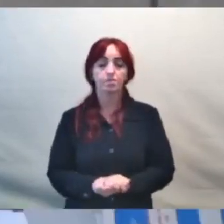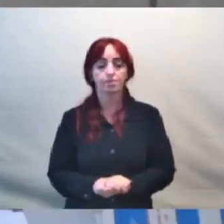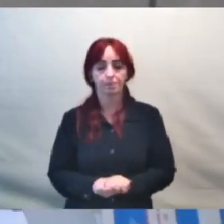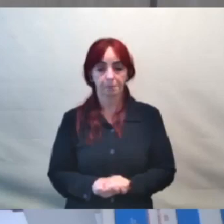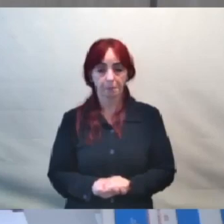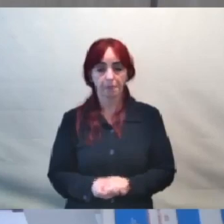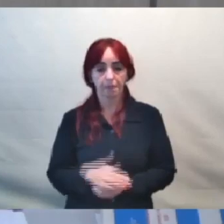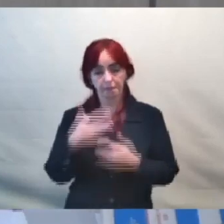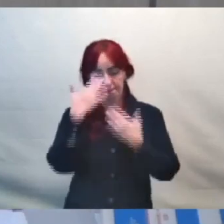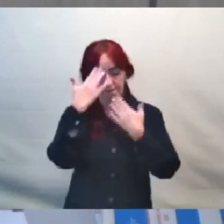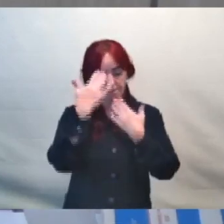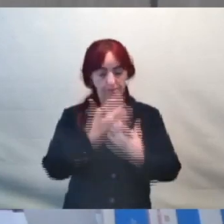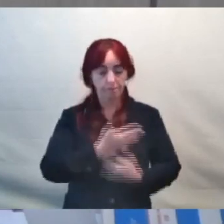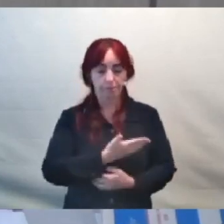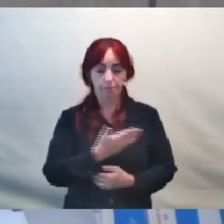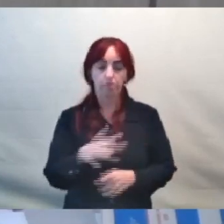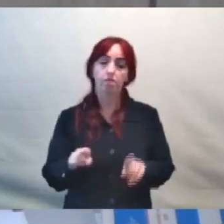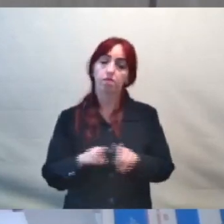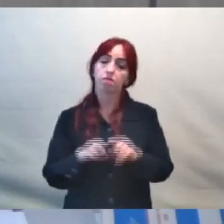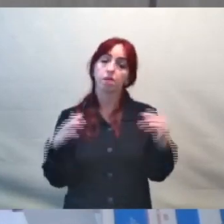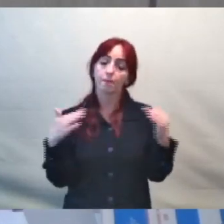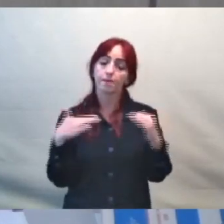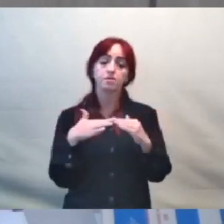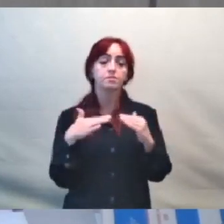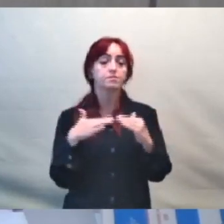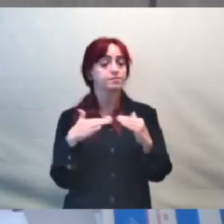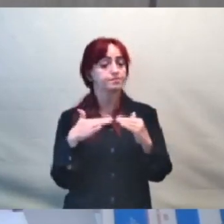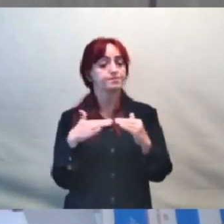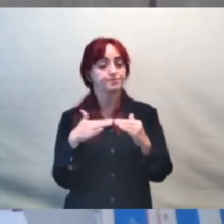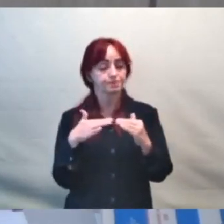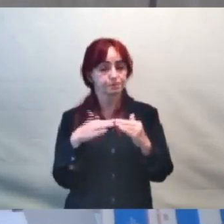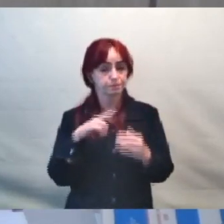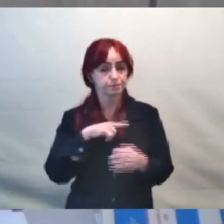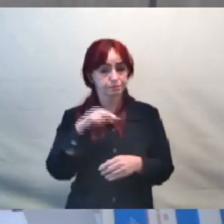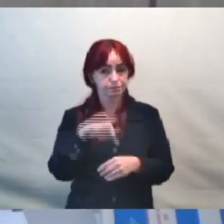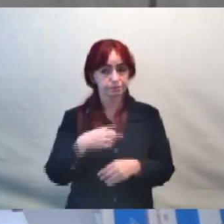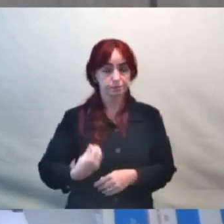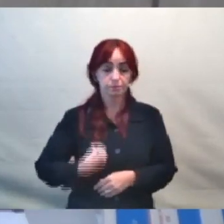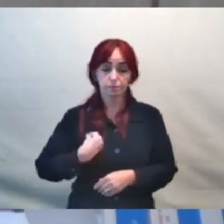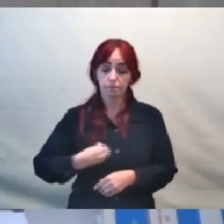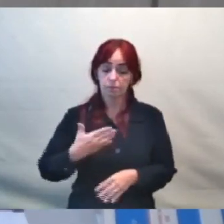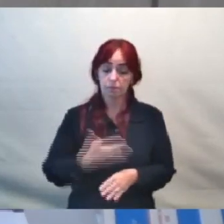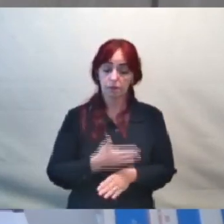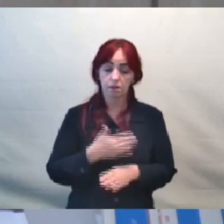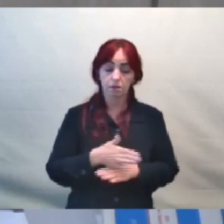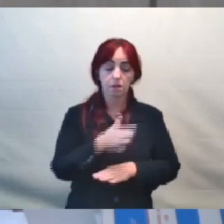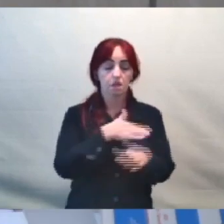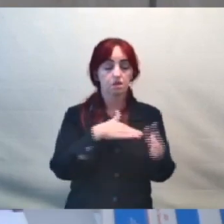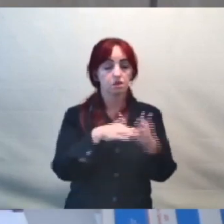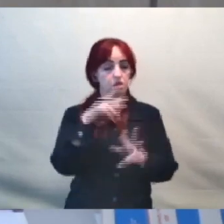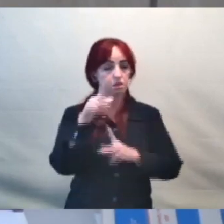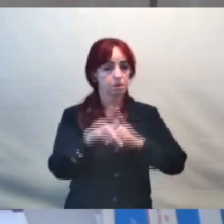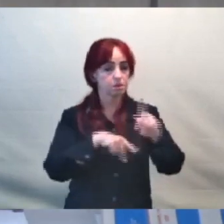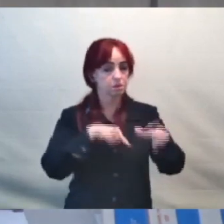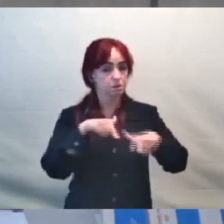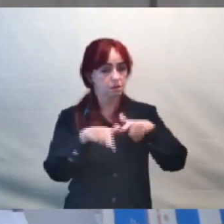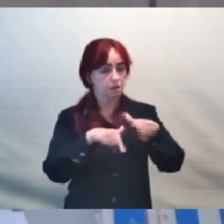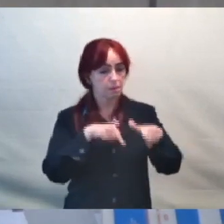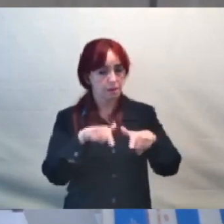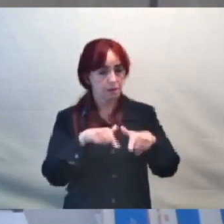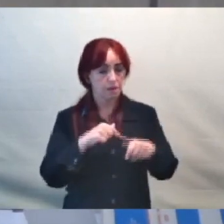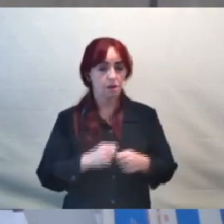você. Eu também concordo, né, que seja presente todos aqueles que fazem os trabalhos, né, na ponta,